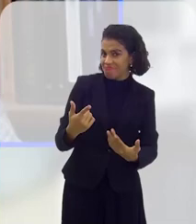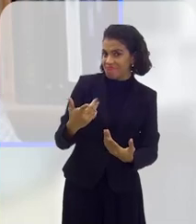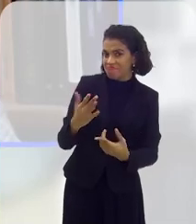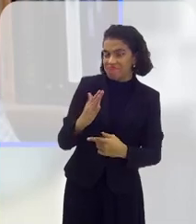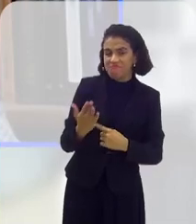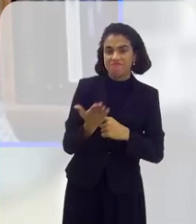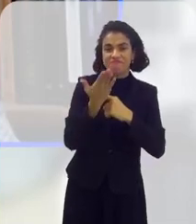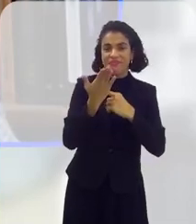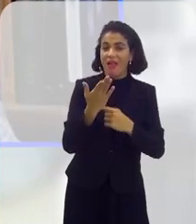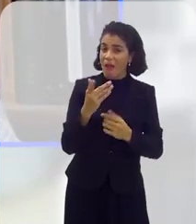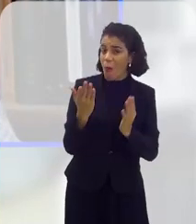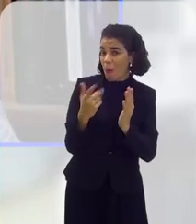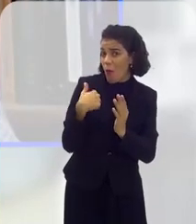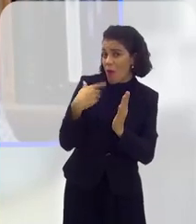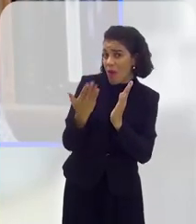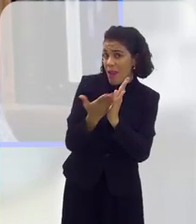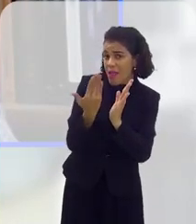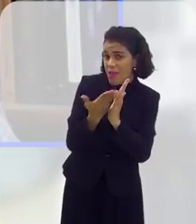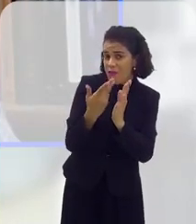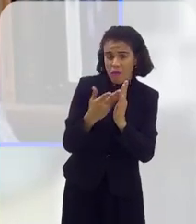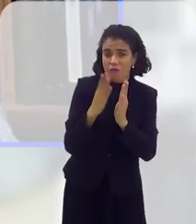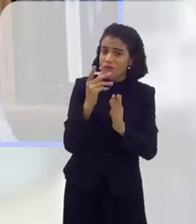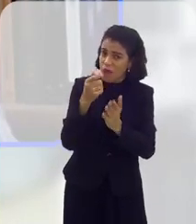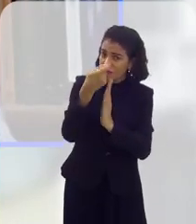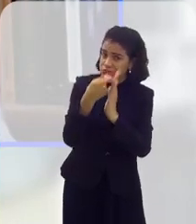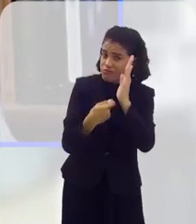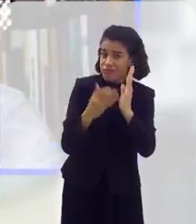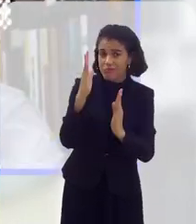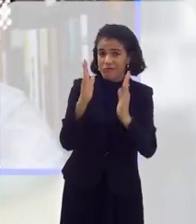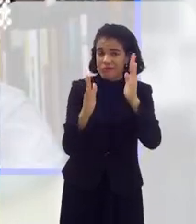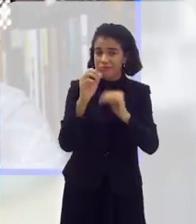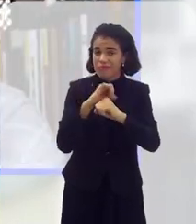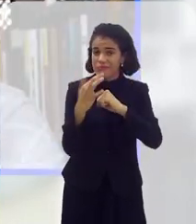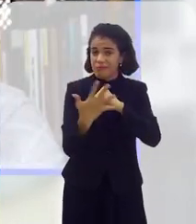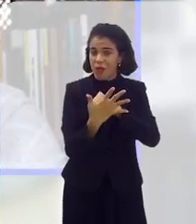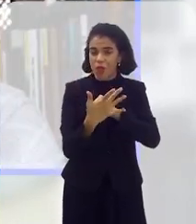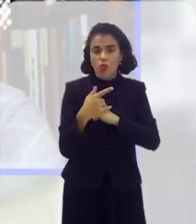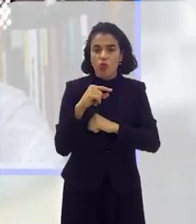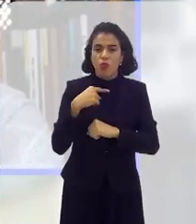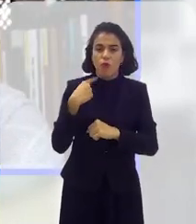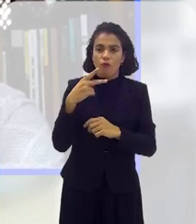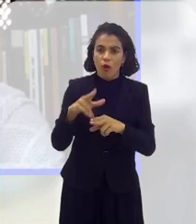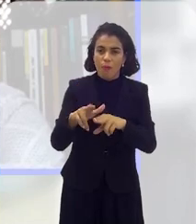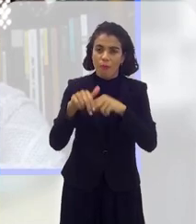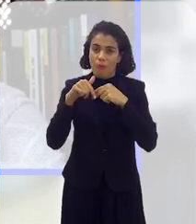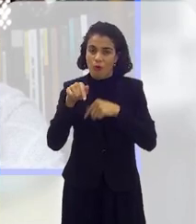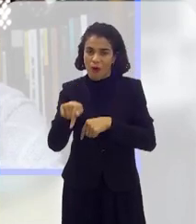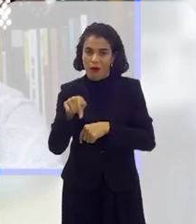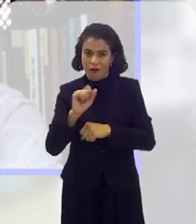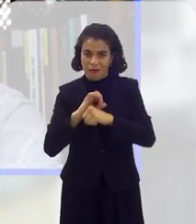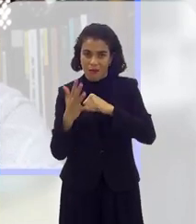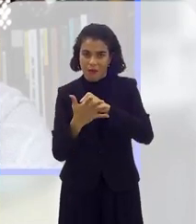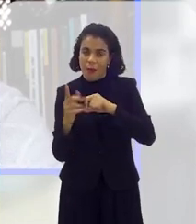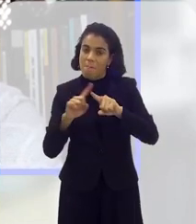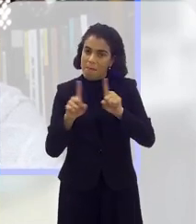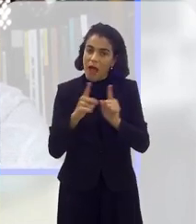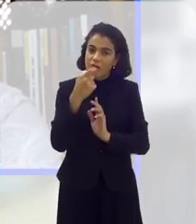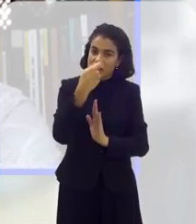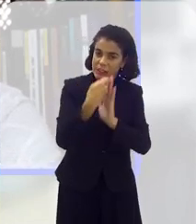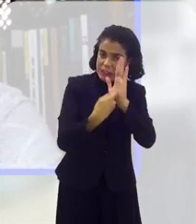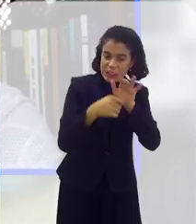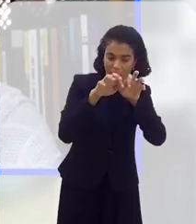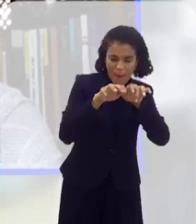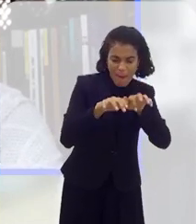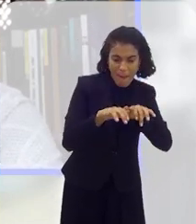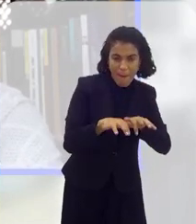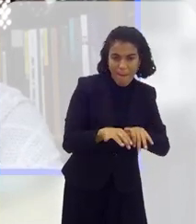por exemplo, é um livro da pandemia. Ele foi escrito durante a pandemia, né? Ele não foi inspirado pela pandemia, mas foi escrito